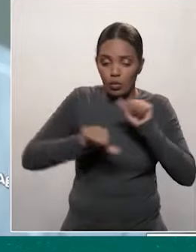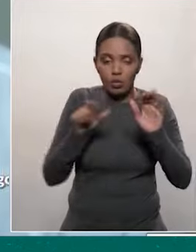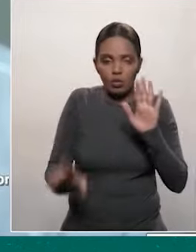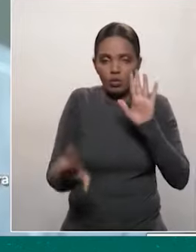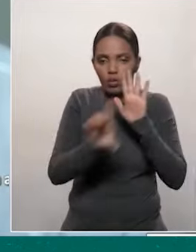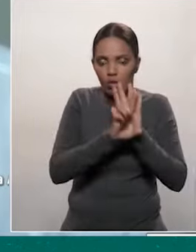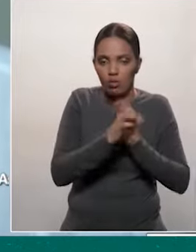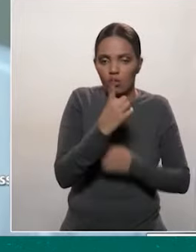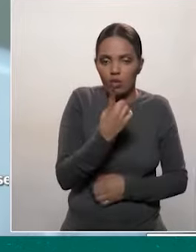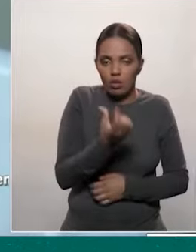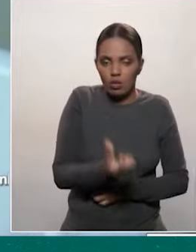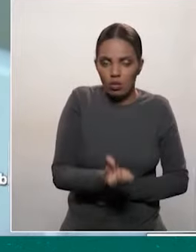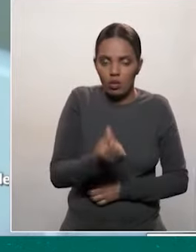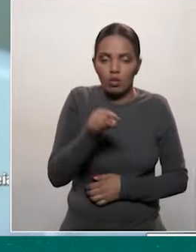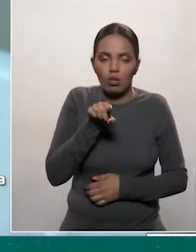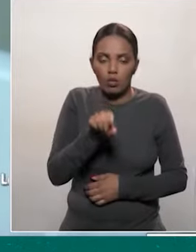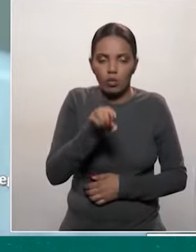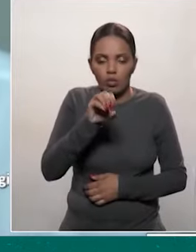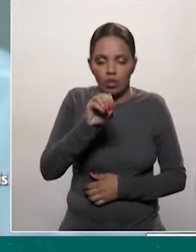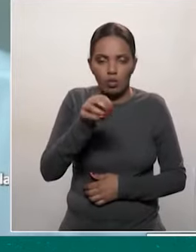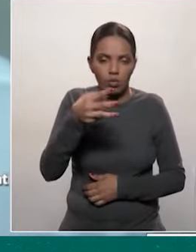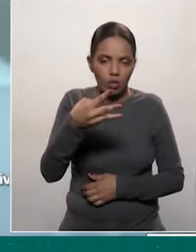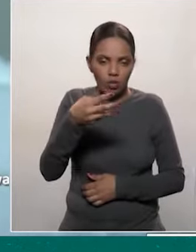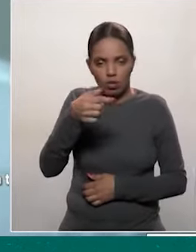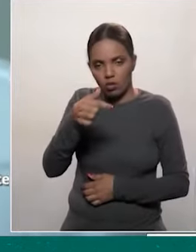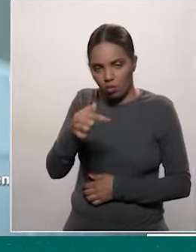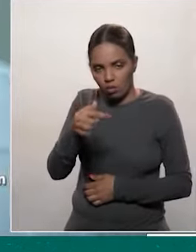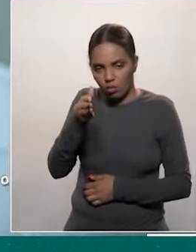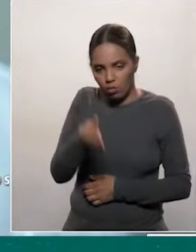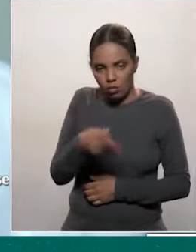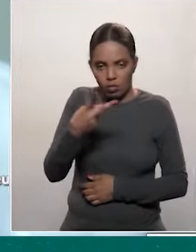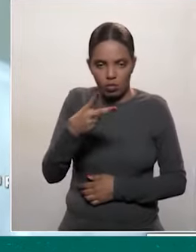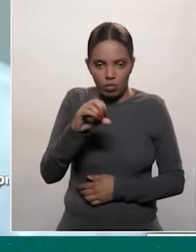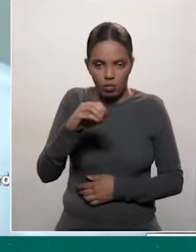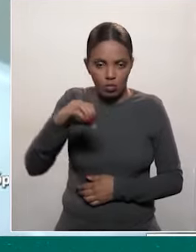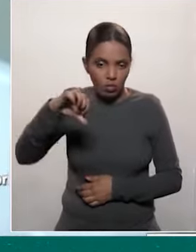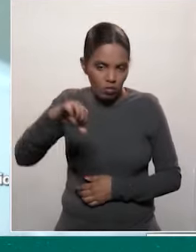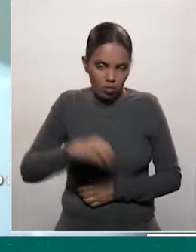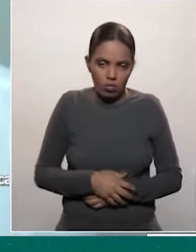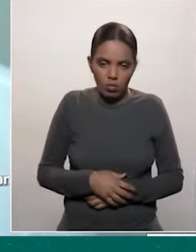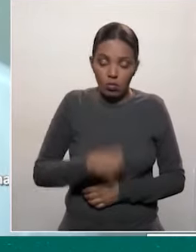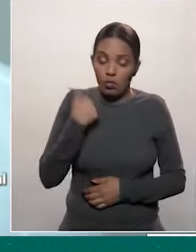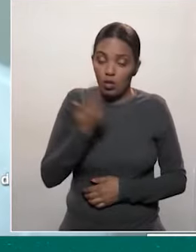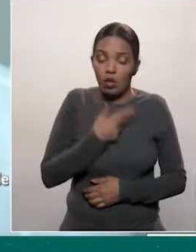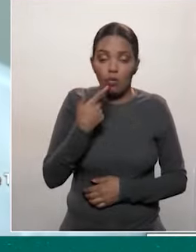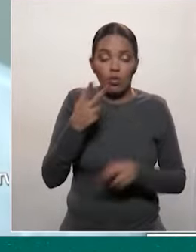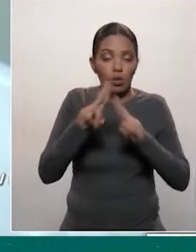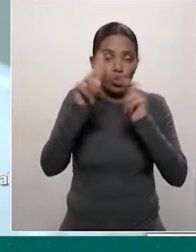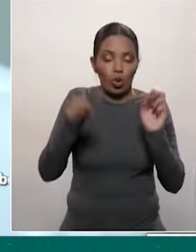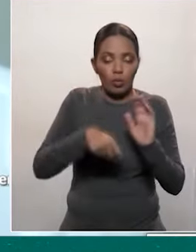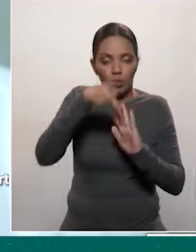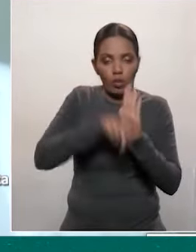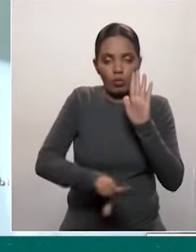Estadual 16.037 de 2009. A gente está chamando simplesmente de PL da Ilha, porque ele trata